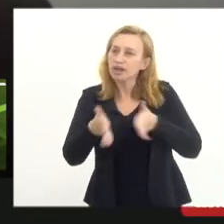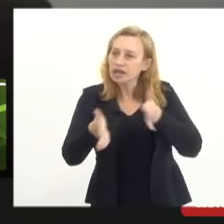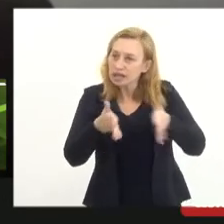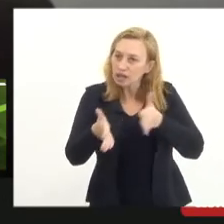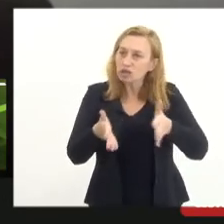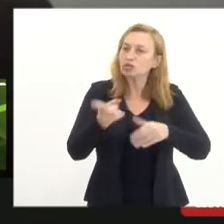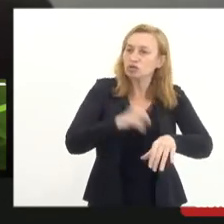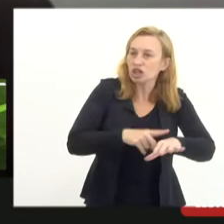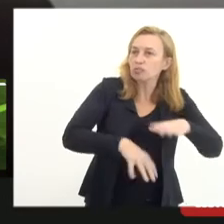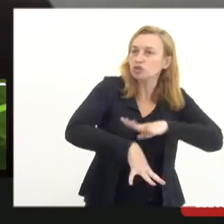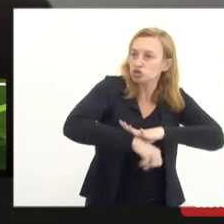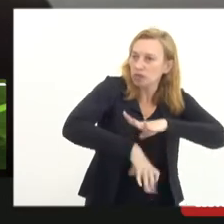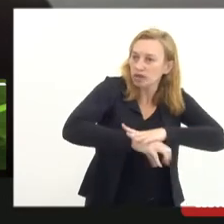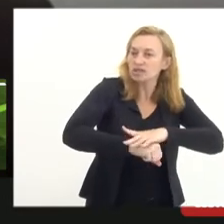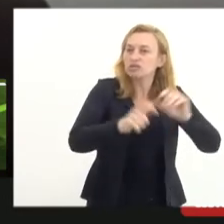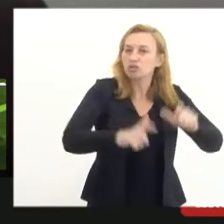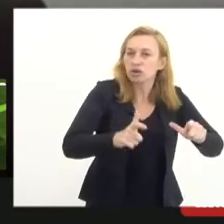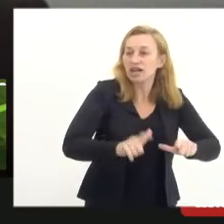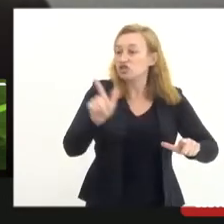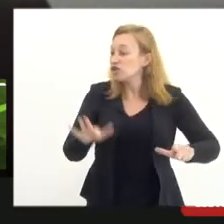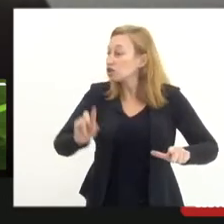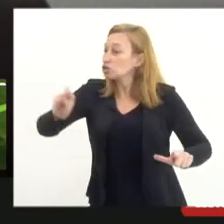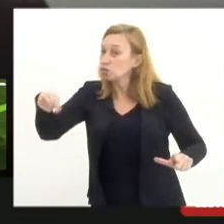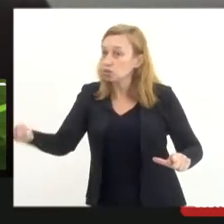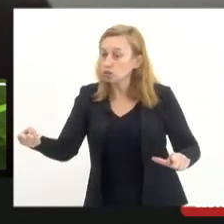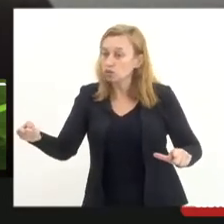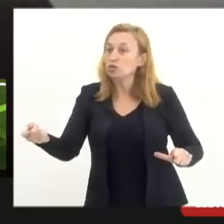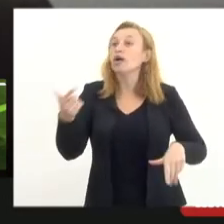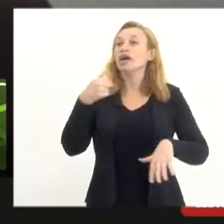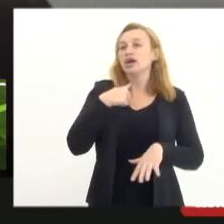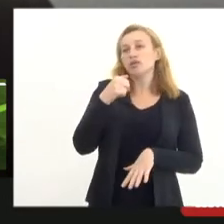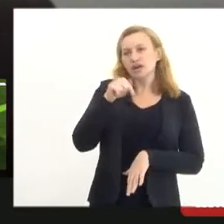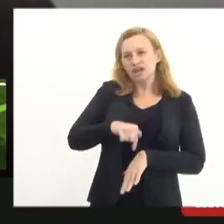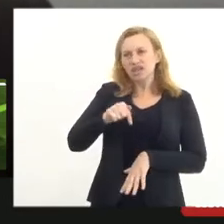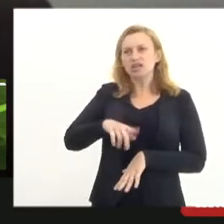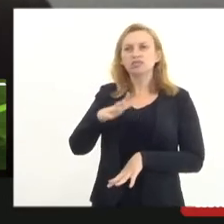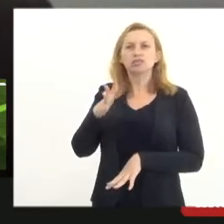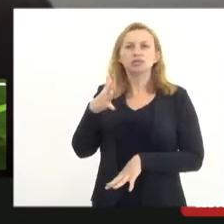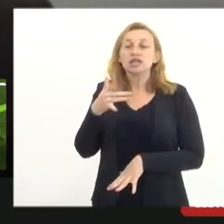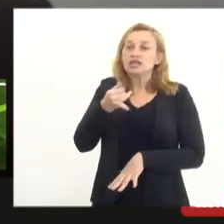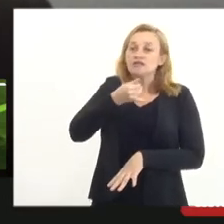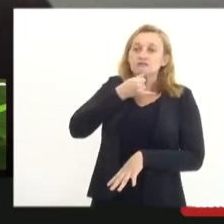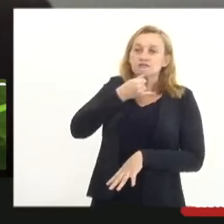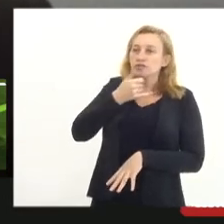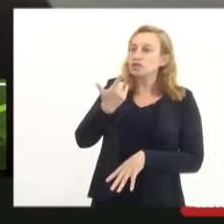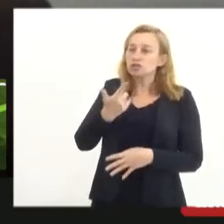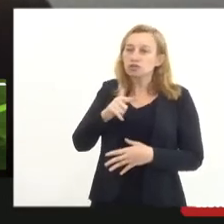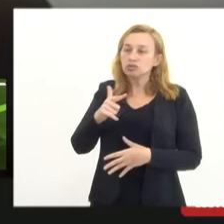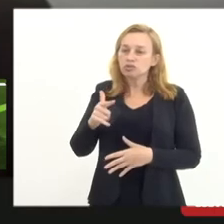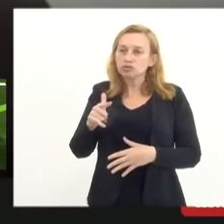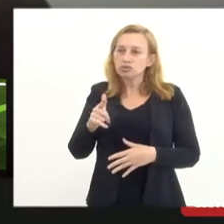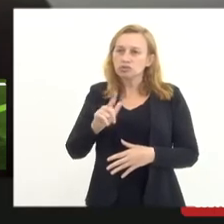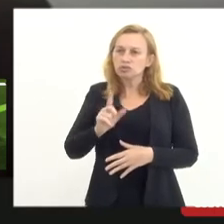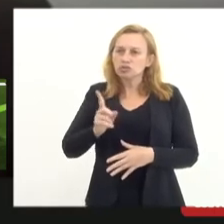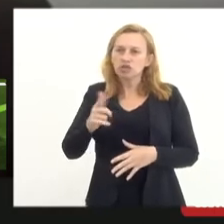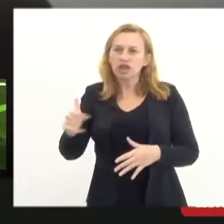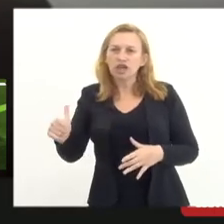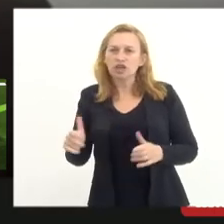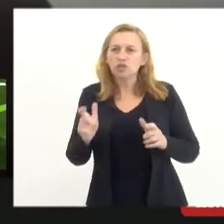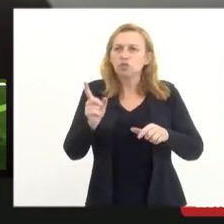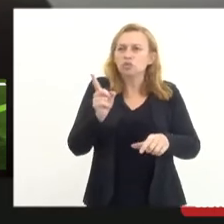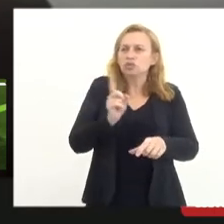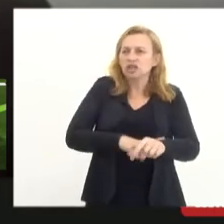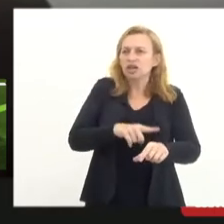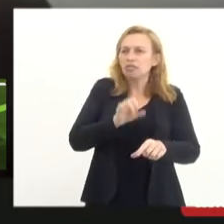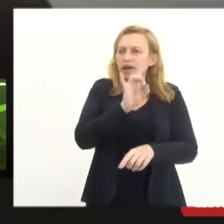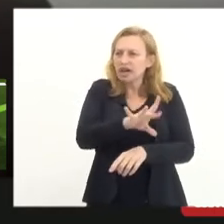tempo de exploração diferente. Eu aqui, não, infelizmente, não trouxe aí quais são os prazos para